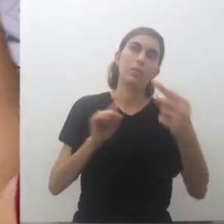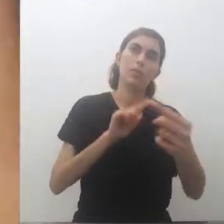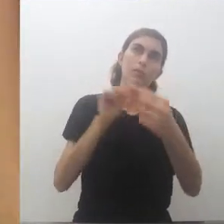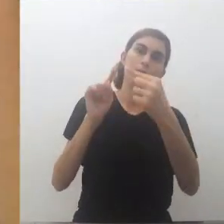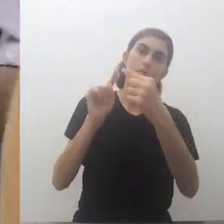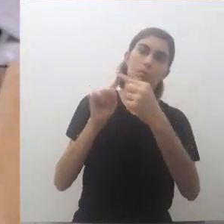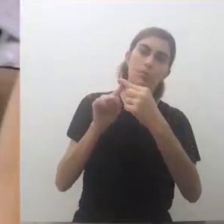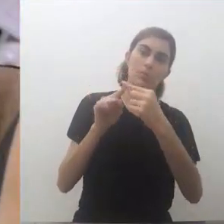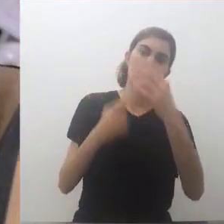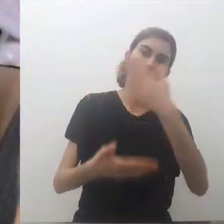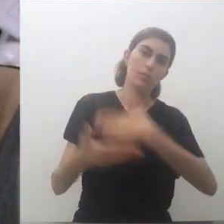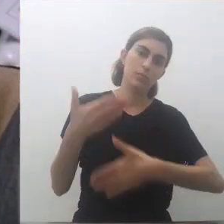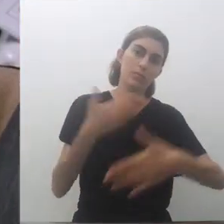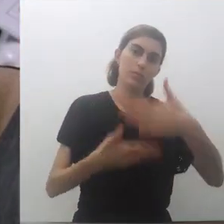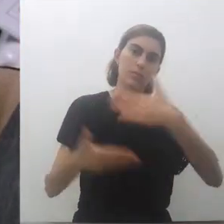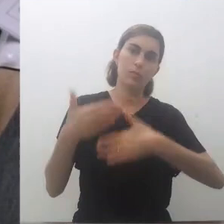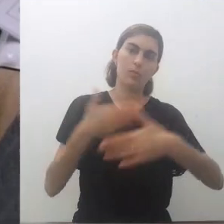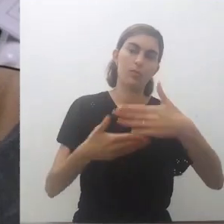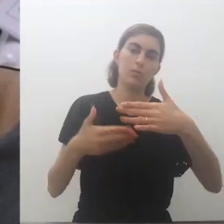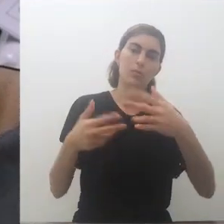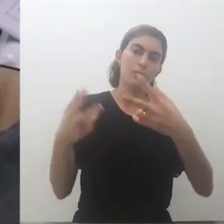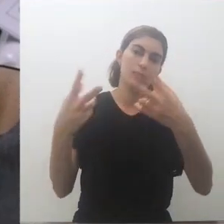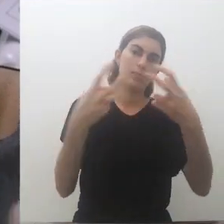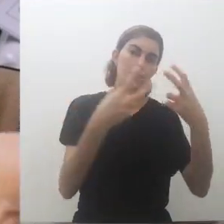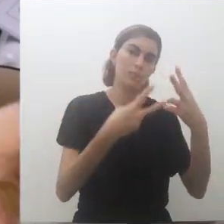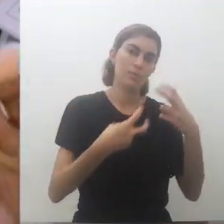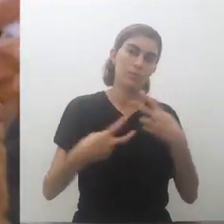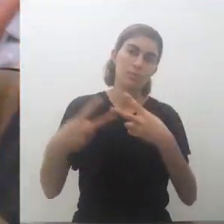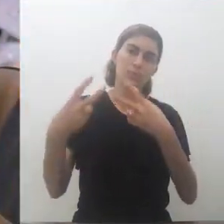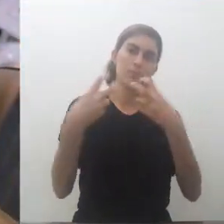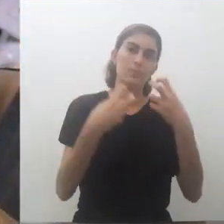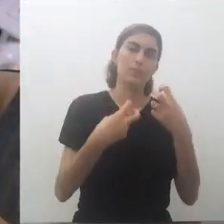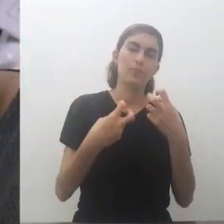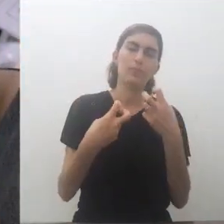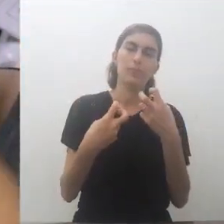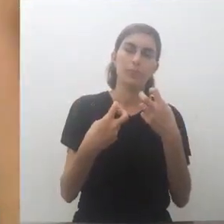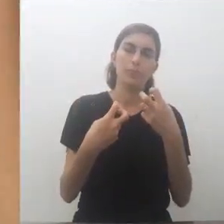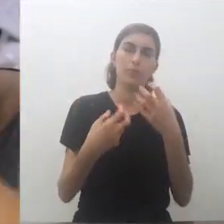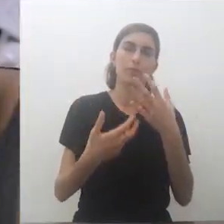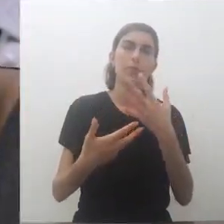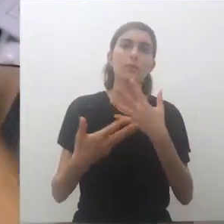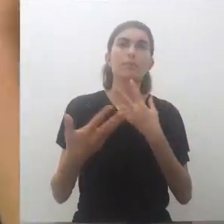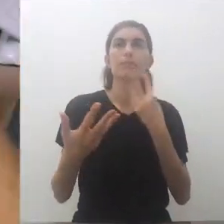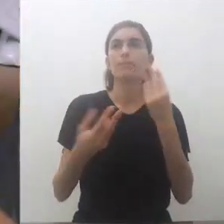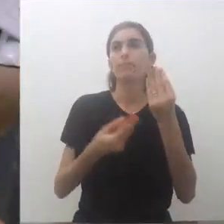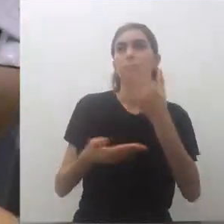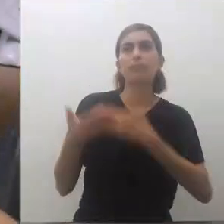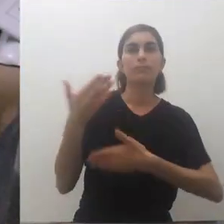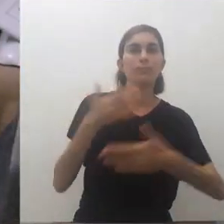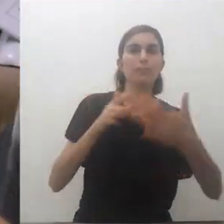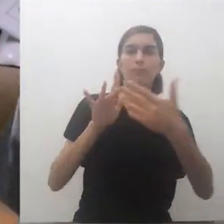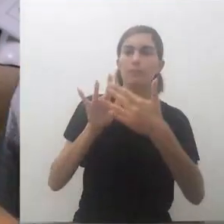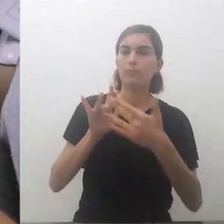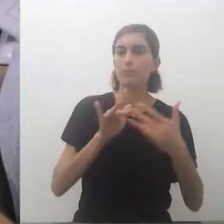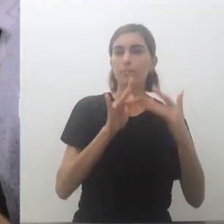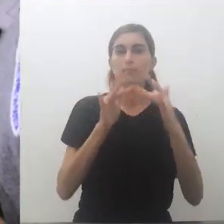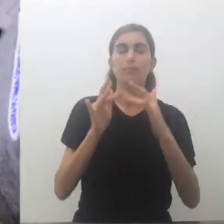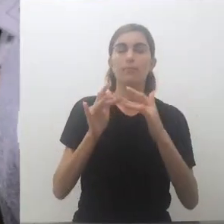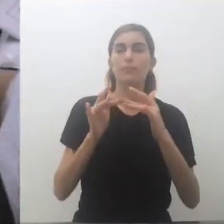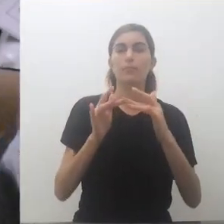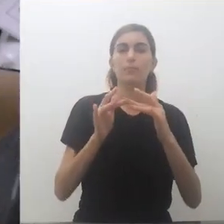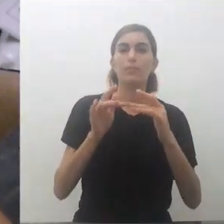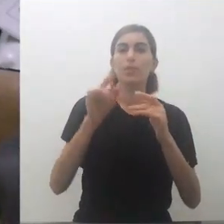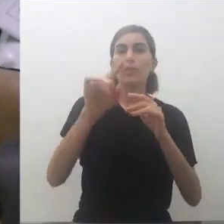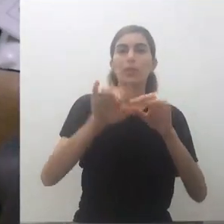de unidade de percepção. Eles estão de relação entre um com o outro, aqui eles estão mais dispersos,